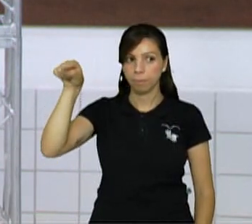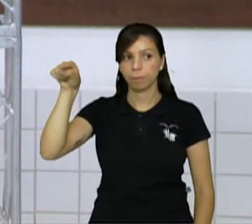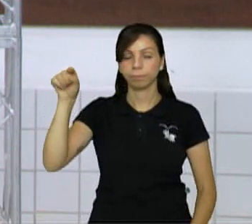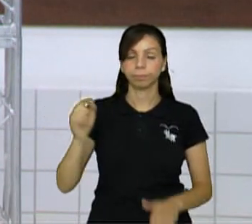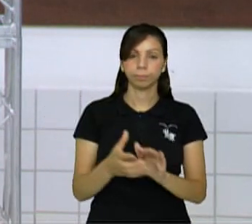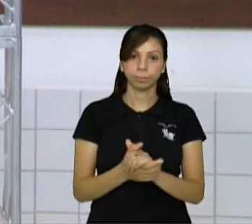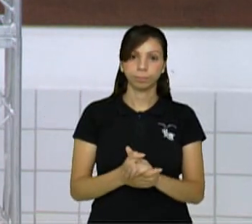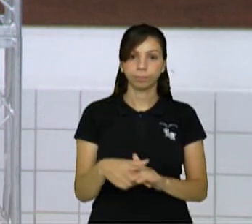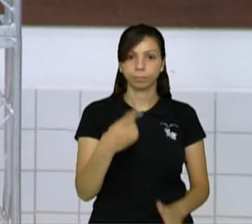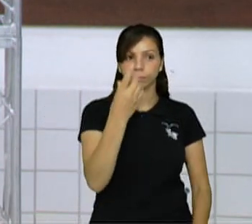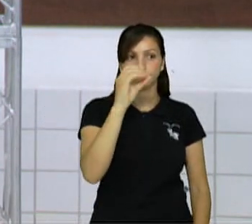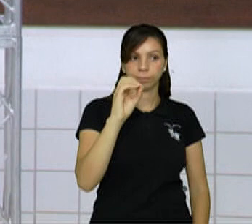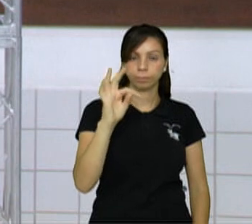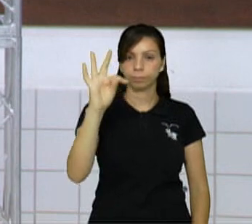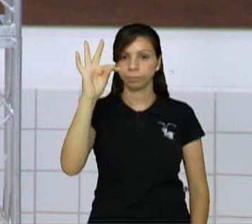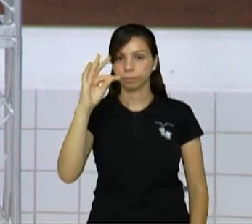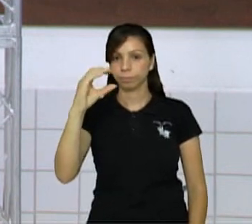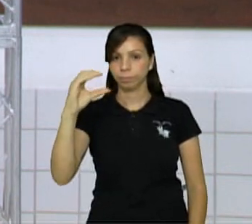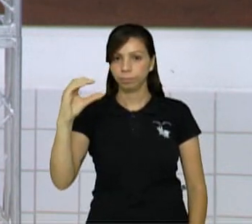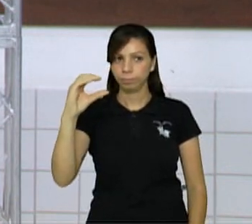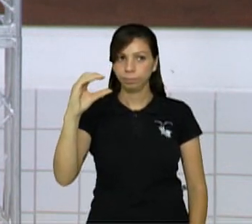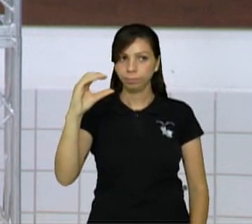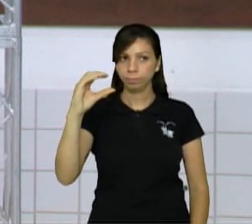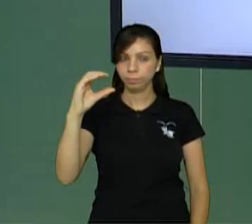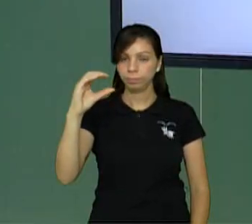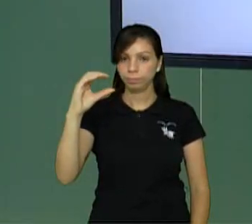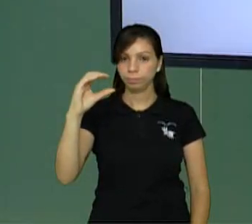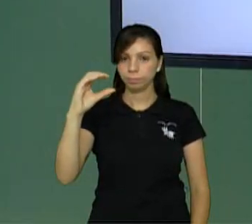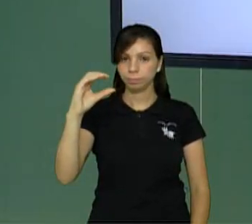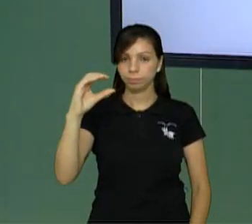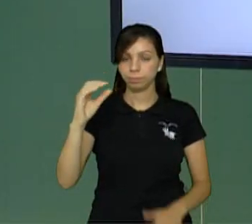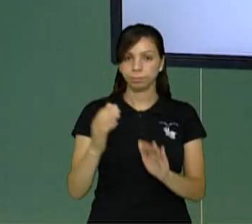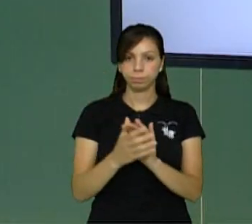vai ficar 10 vezes TC, 10TC.